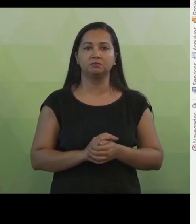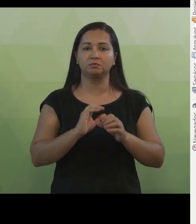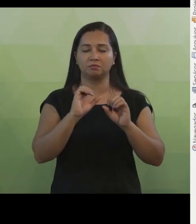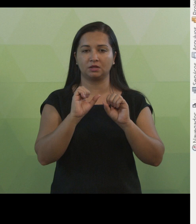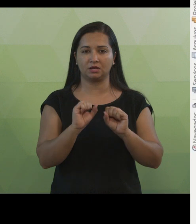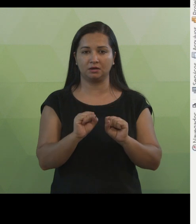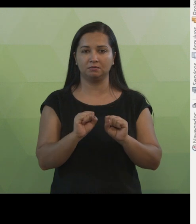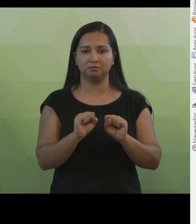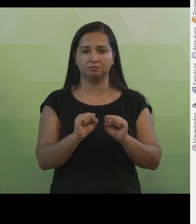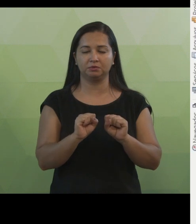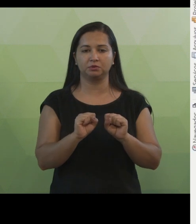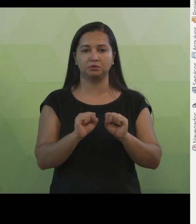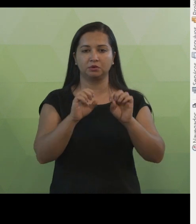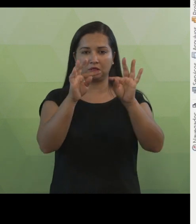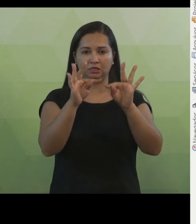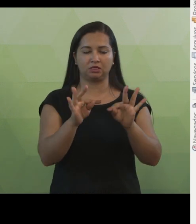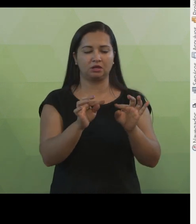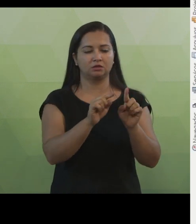system.out.println,